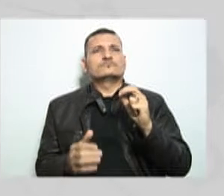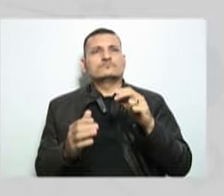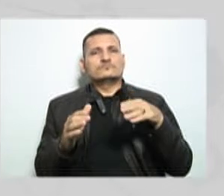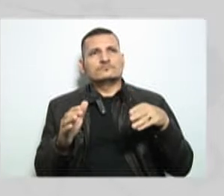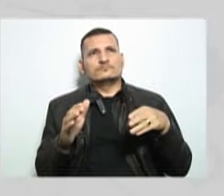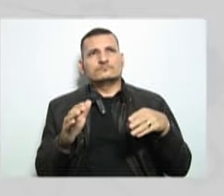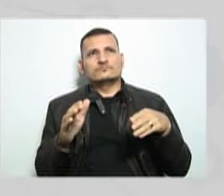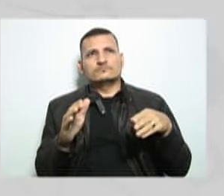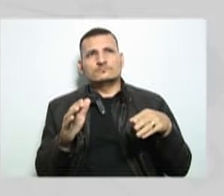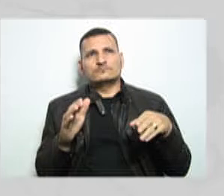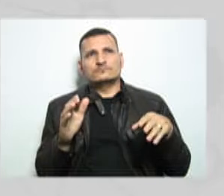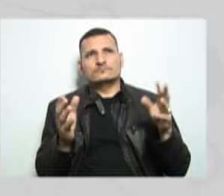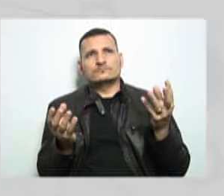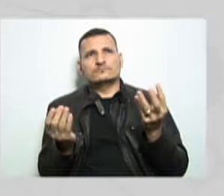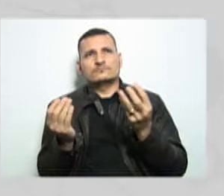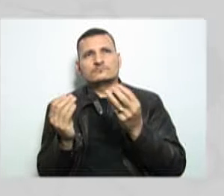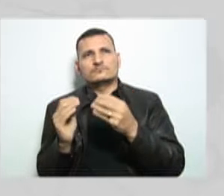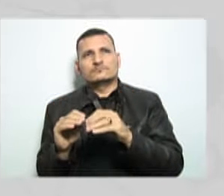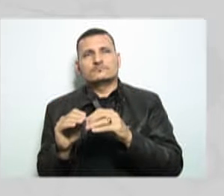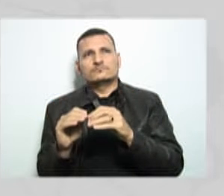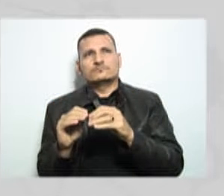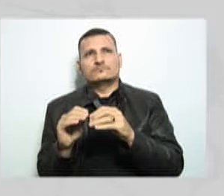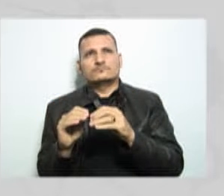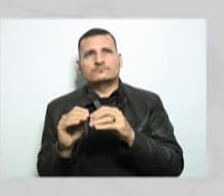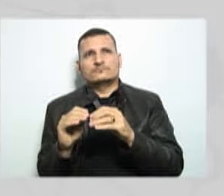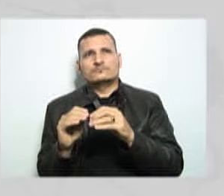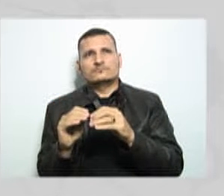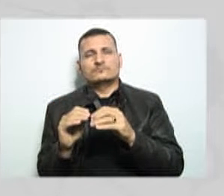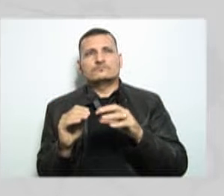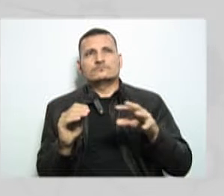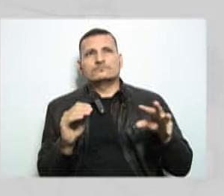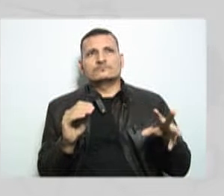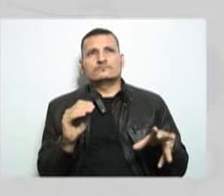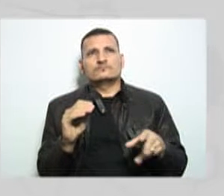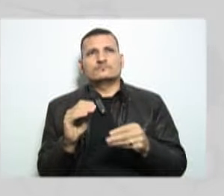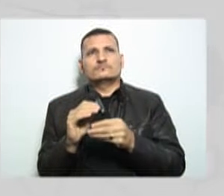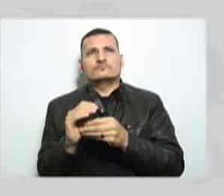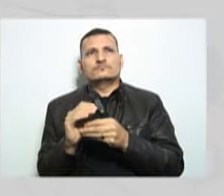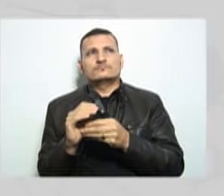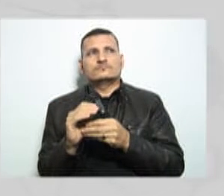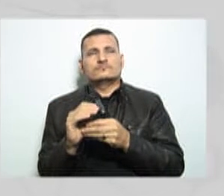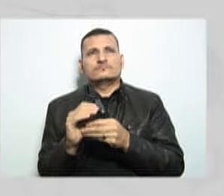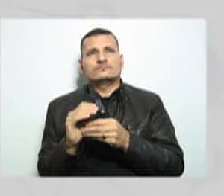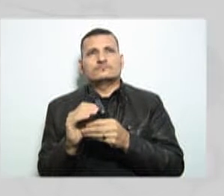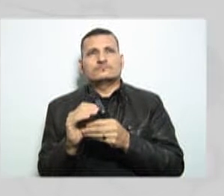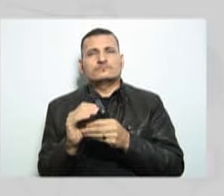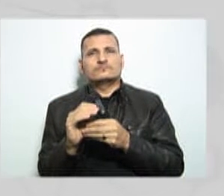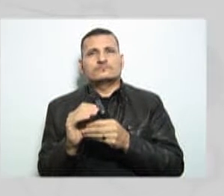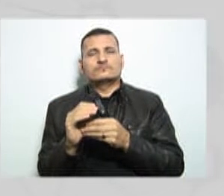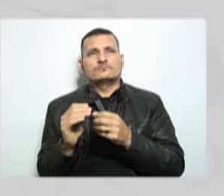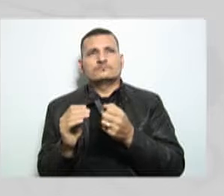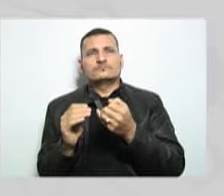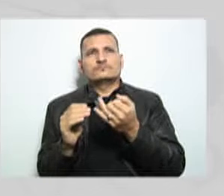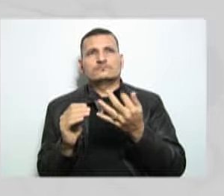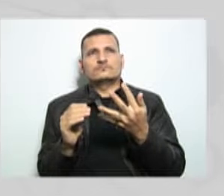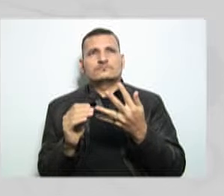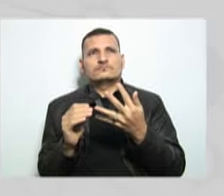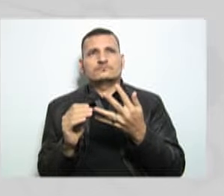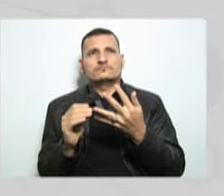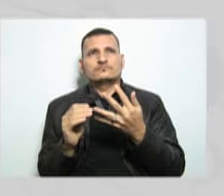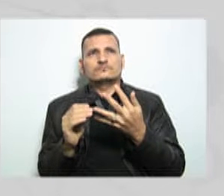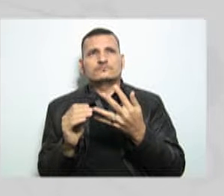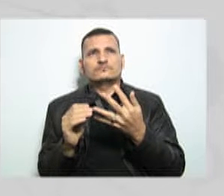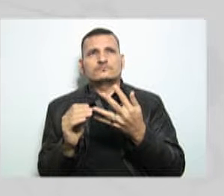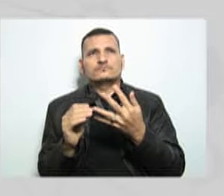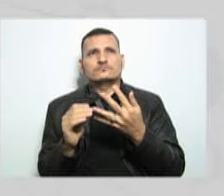deles, aqui vai sobrar e aqui eu irei acrescentar, certo? A quantidade, aqui eu faço a venda